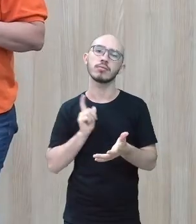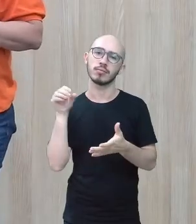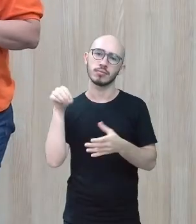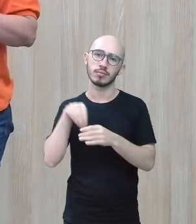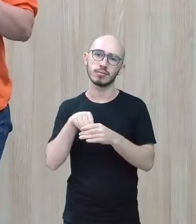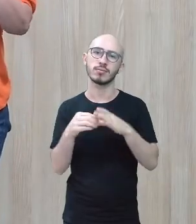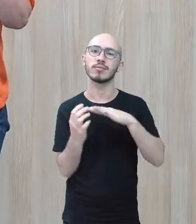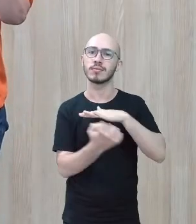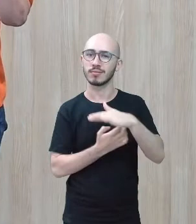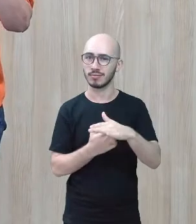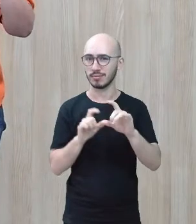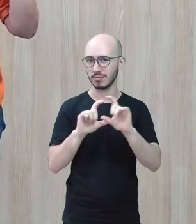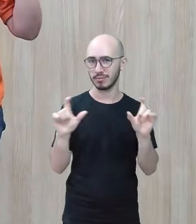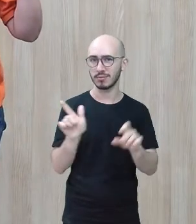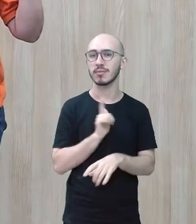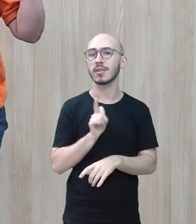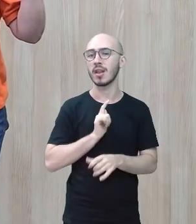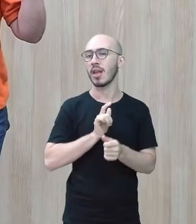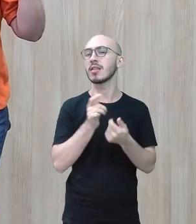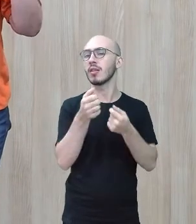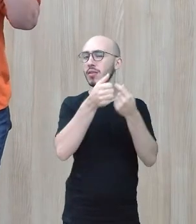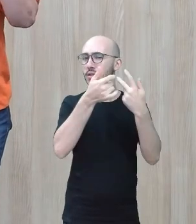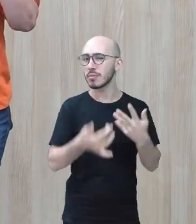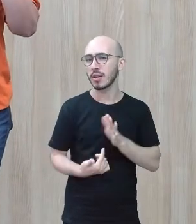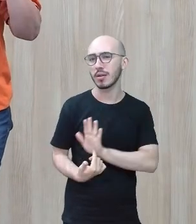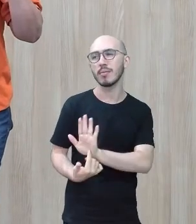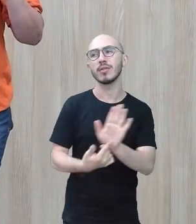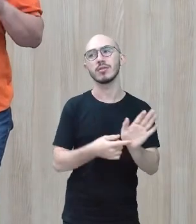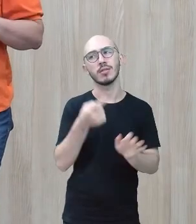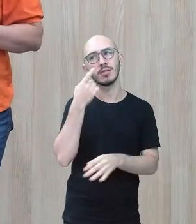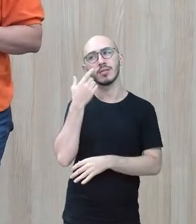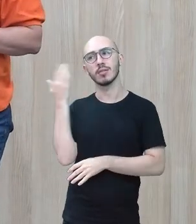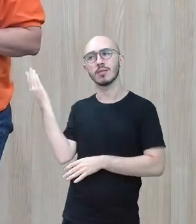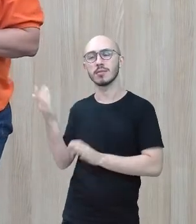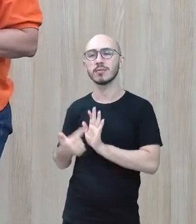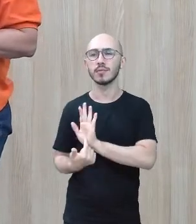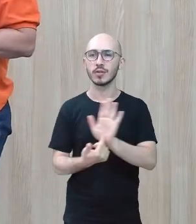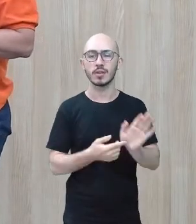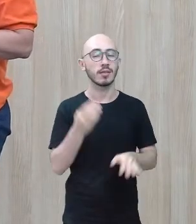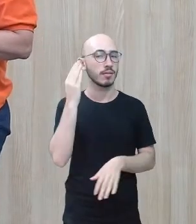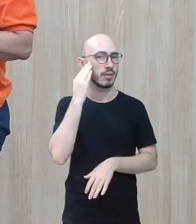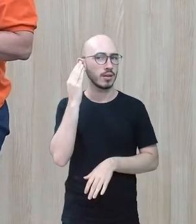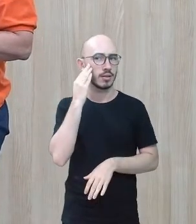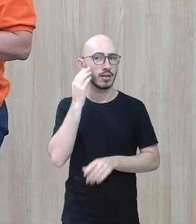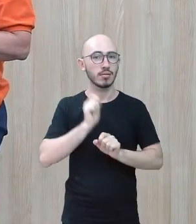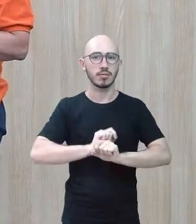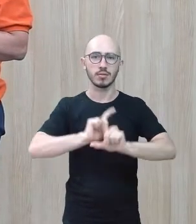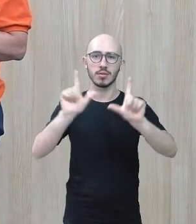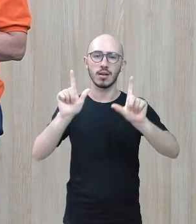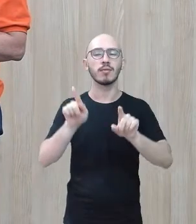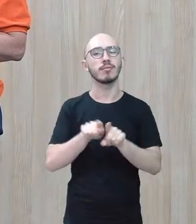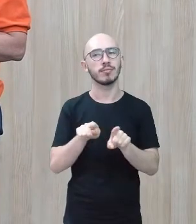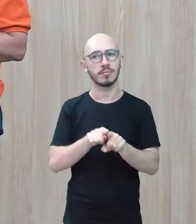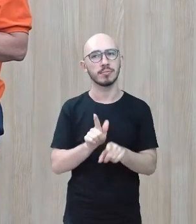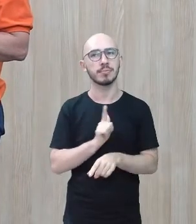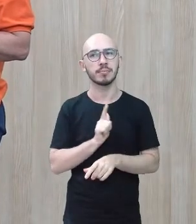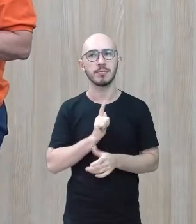empresa. Então, está detalhadamente aí explicado para vocês. No slide também,